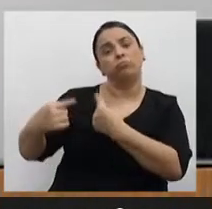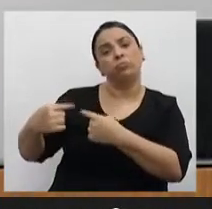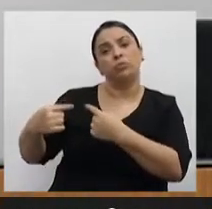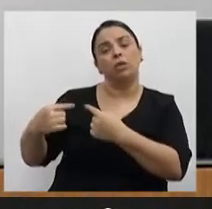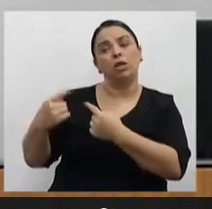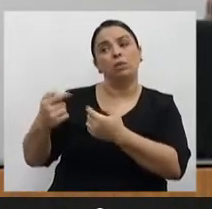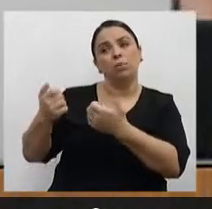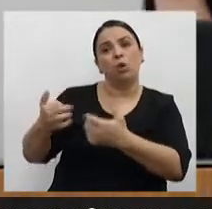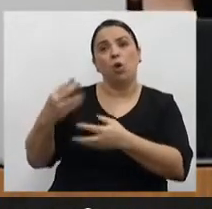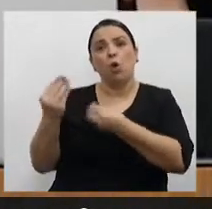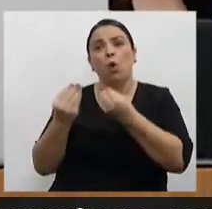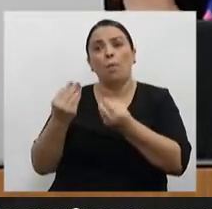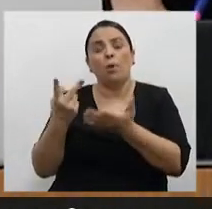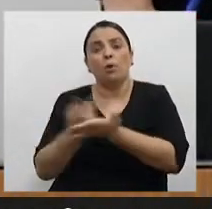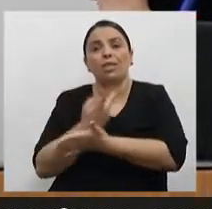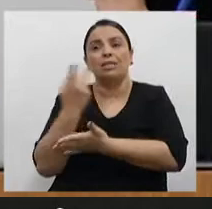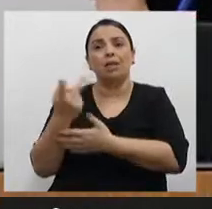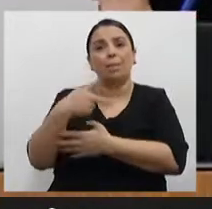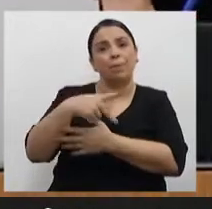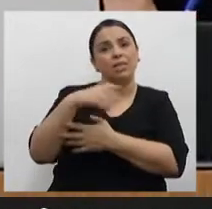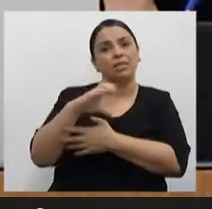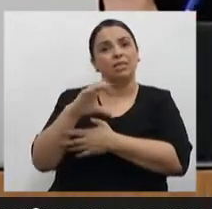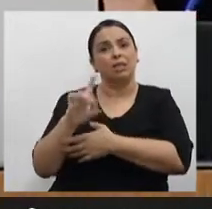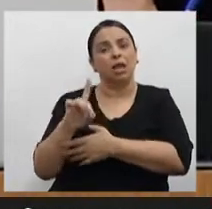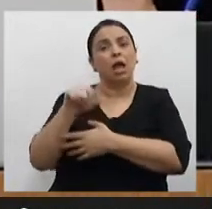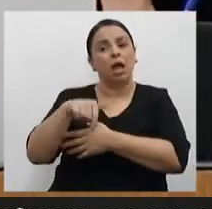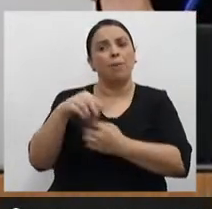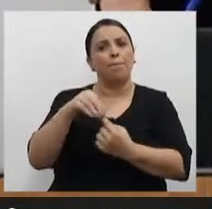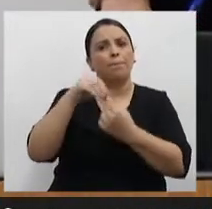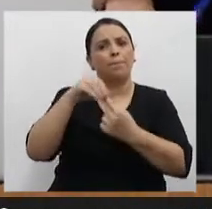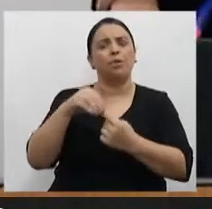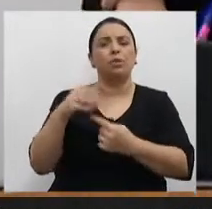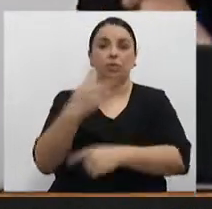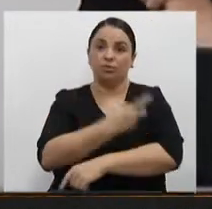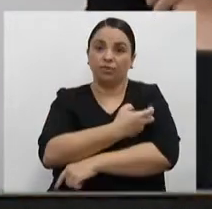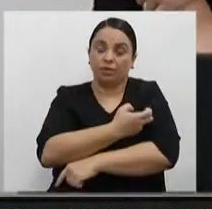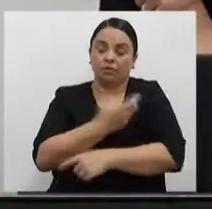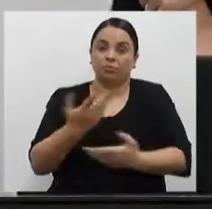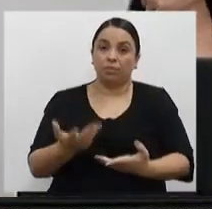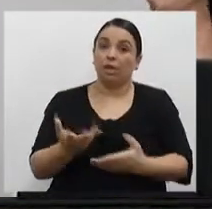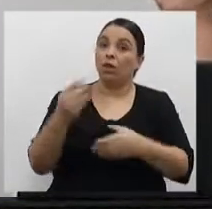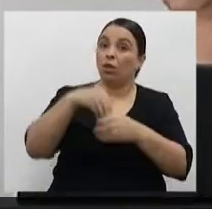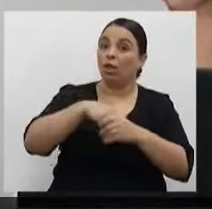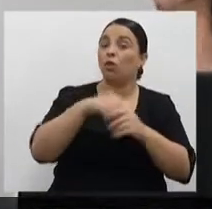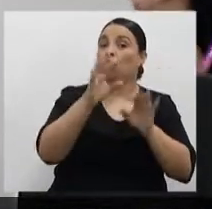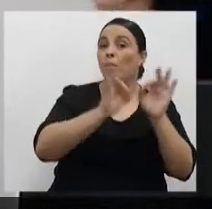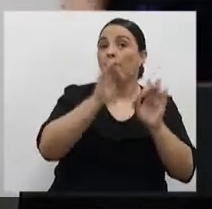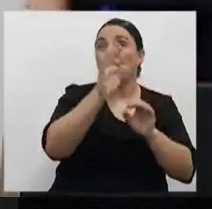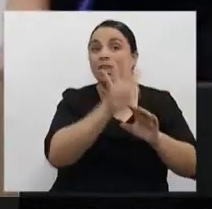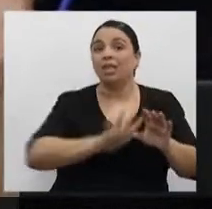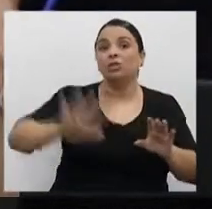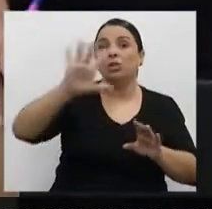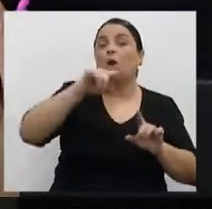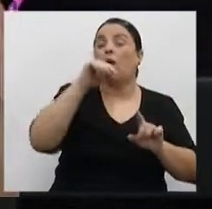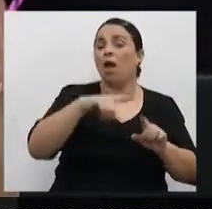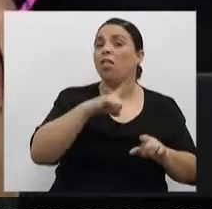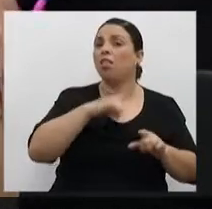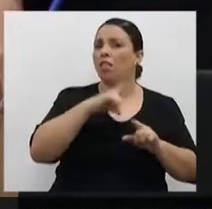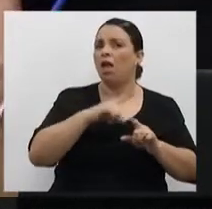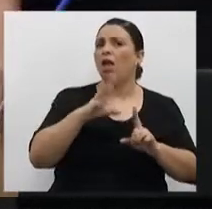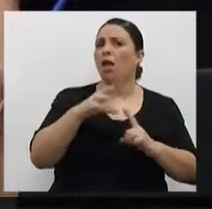essa prioridade. Uma vez que dentro do Plano Nacional a gente traz essa prioridade, mas não tem, vamos dizer